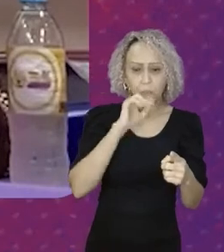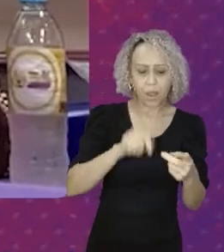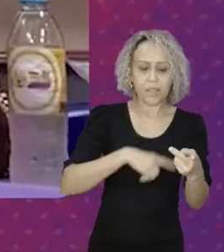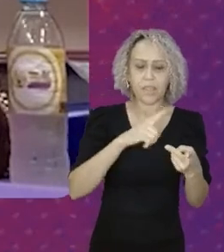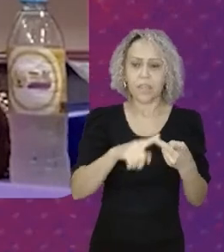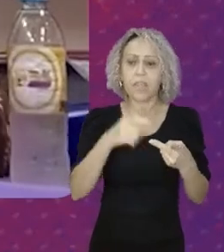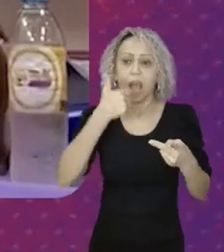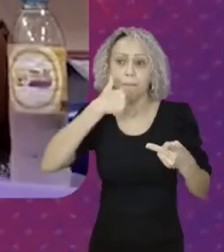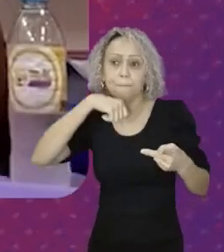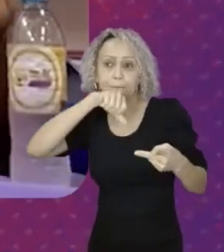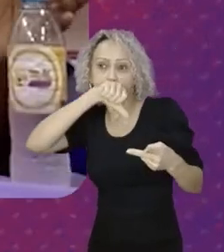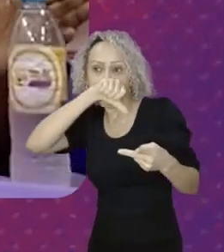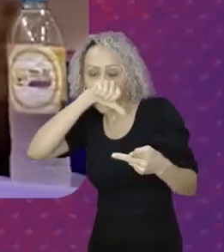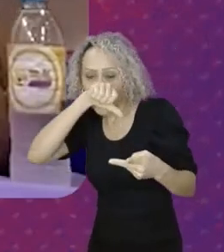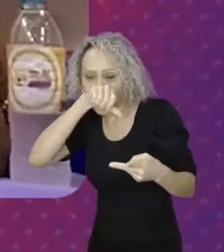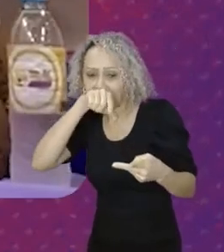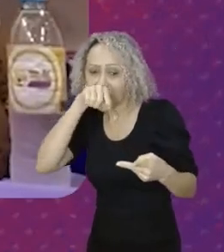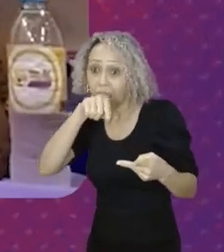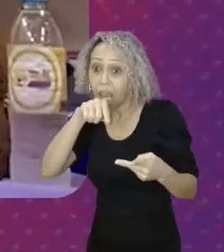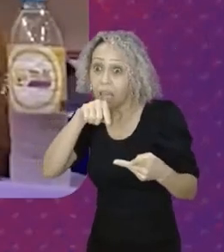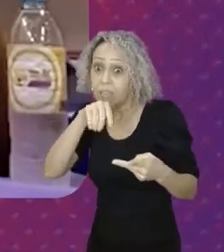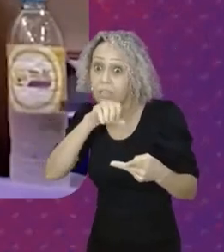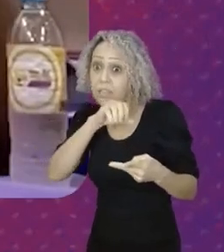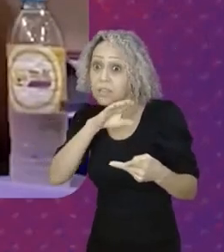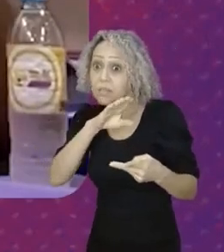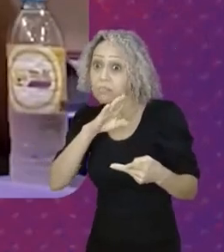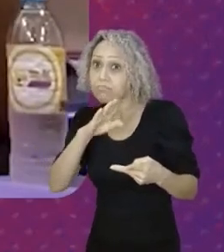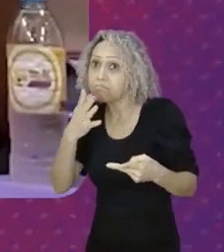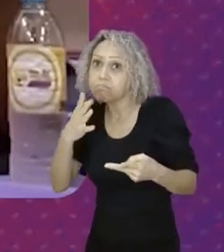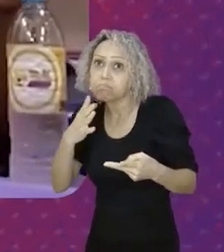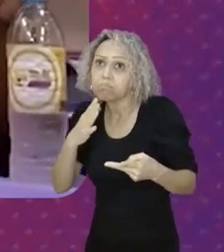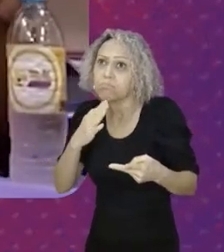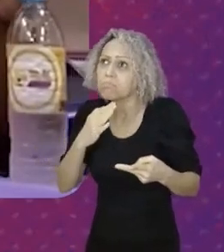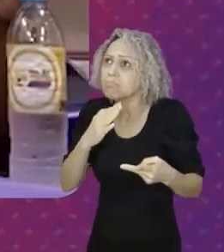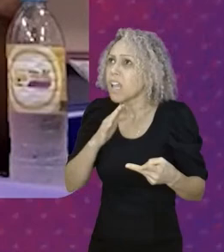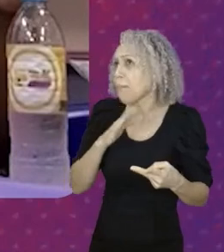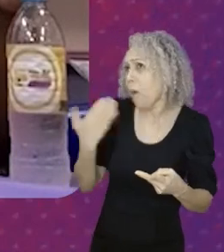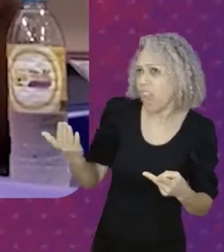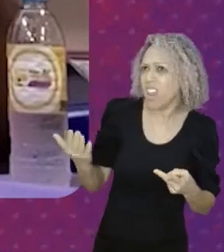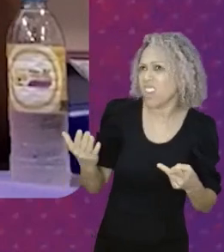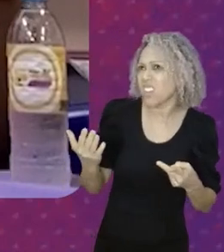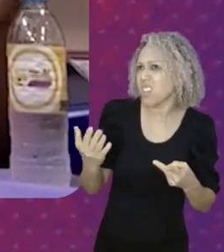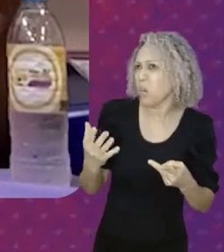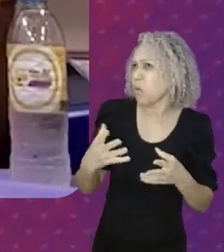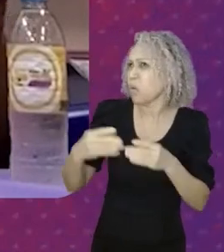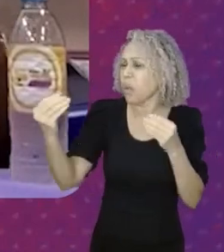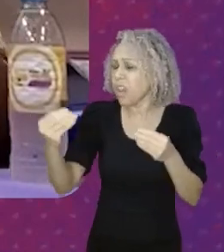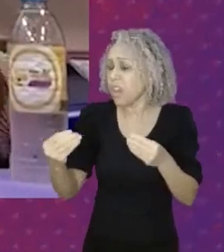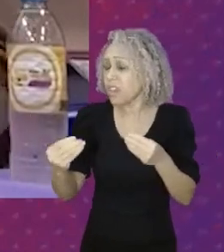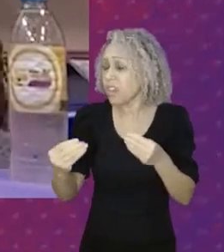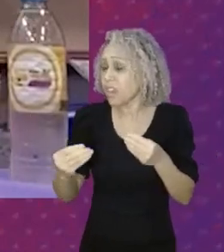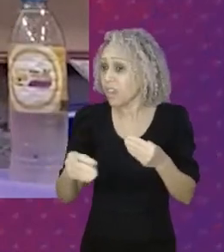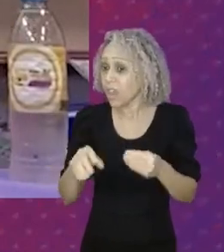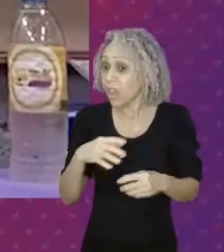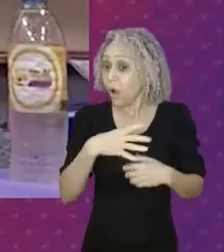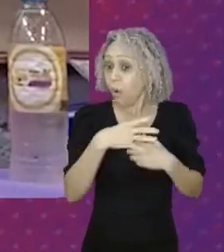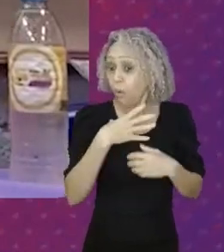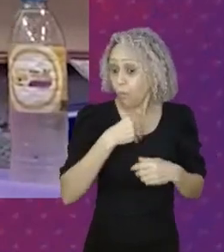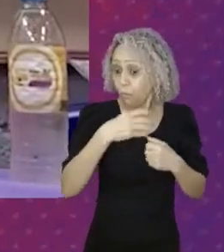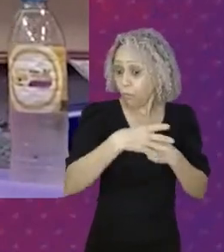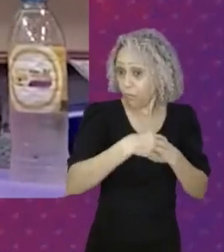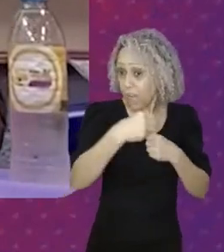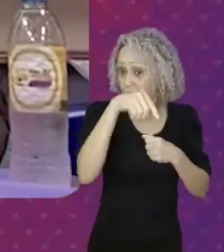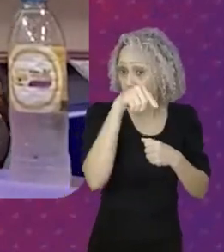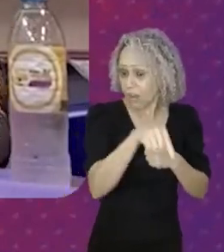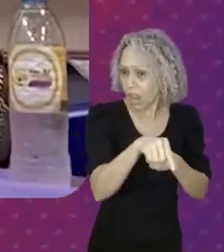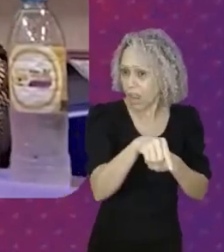cadeia. Não tinha outro lugar. Não se pensava equipamentos públicos para abrigamento